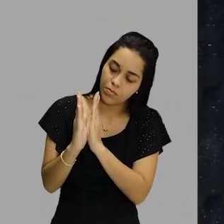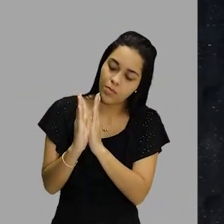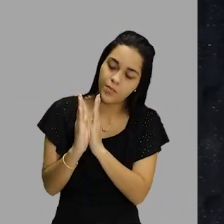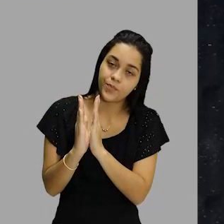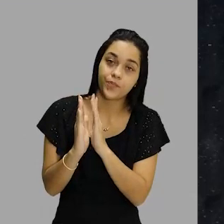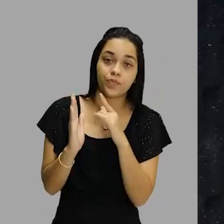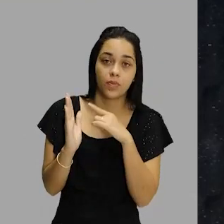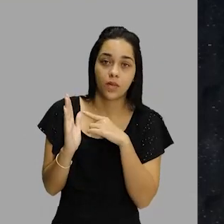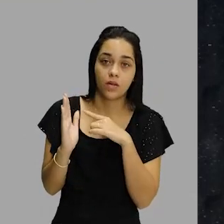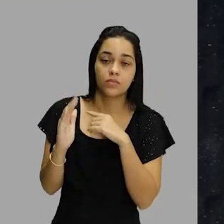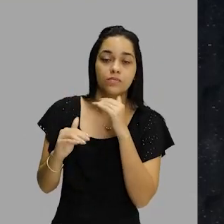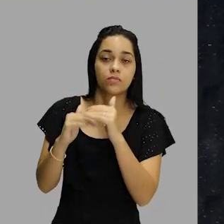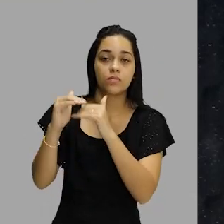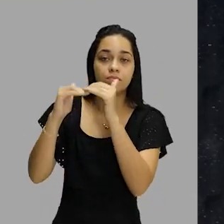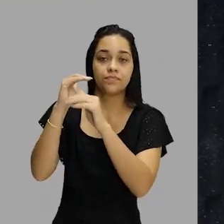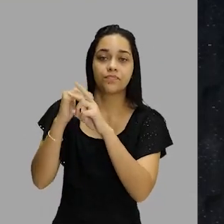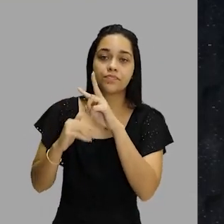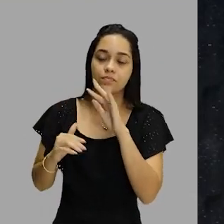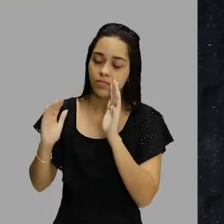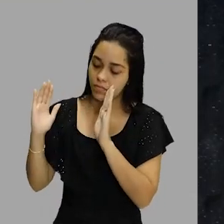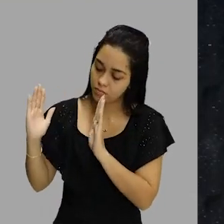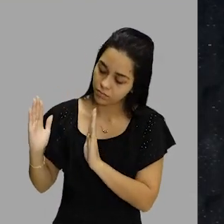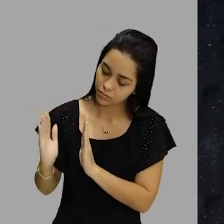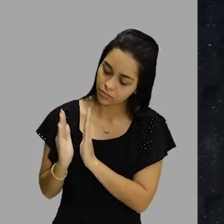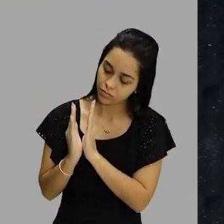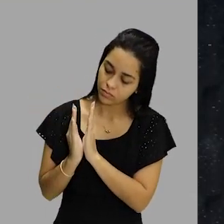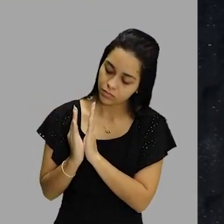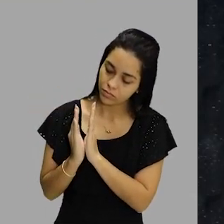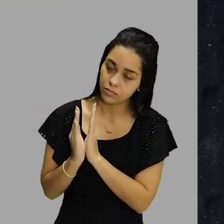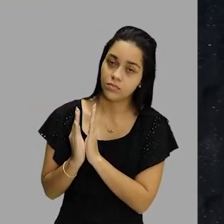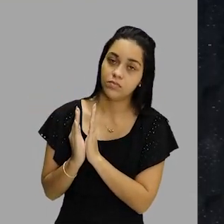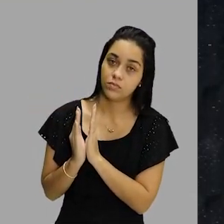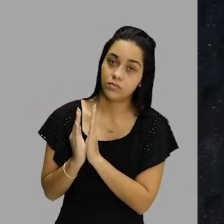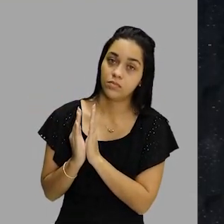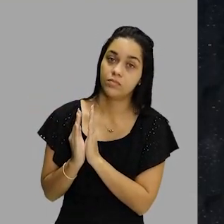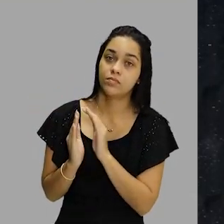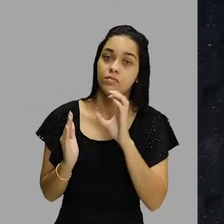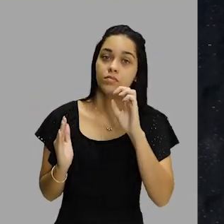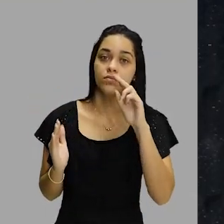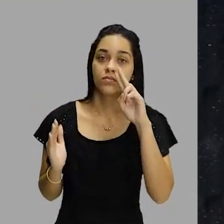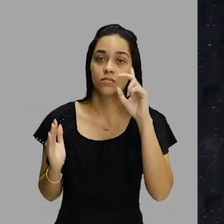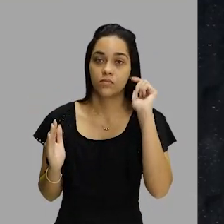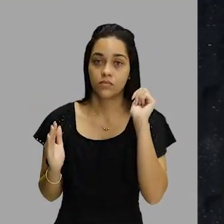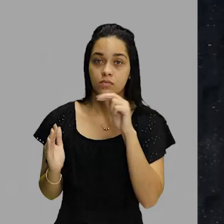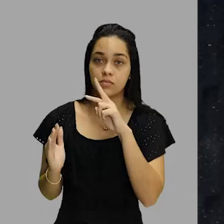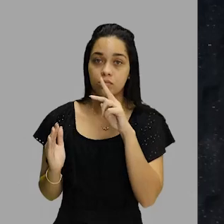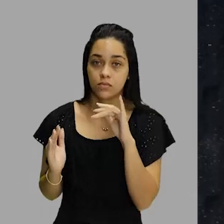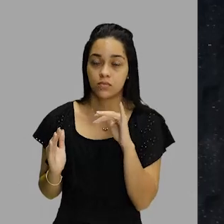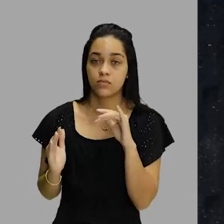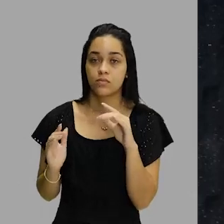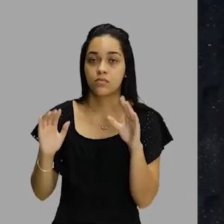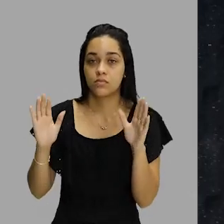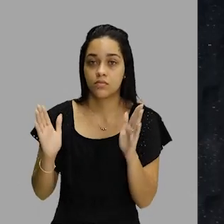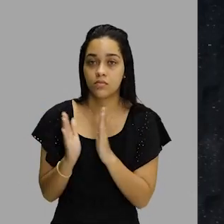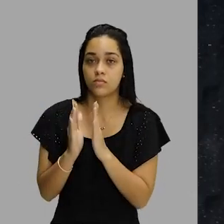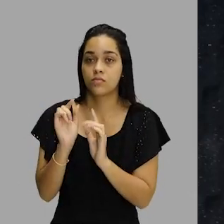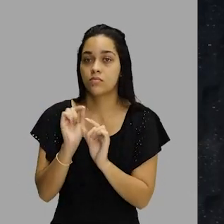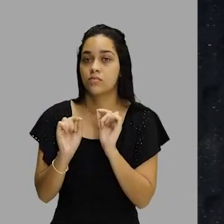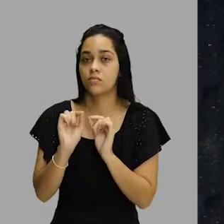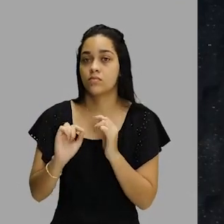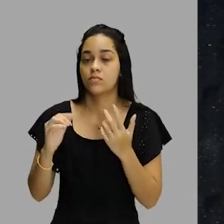nesse processo que ele aproxima a actina, a célula muscular ela vai encurtar, fazendo com